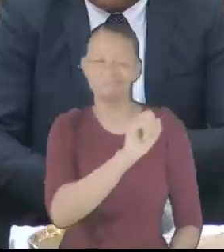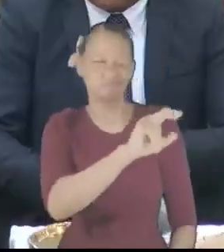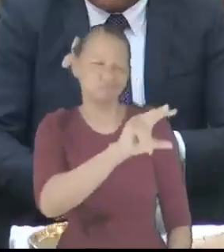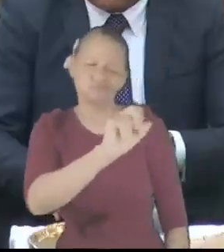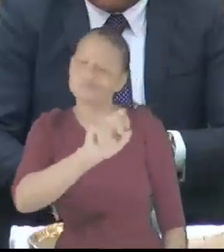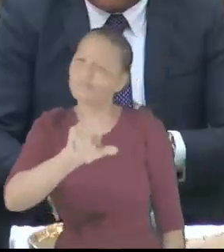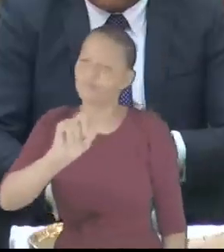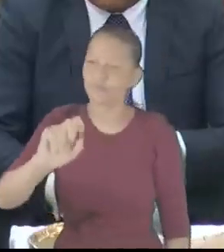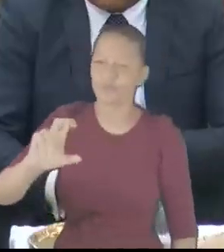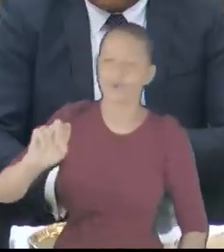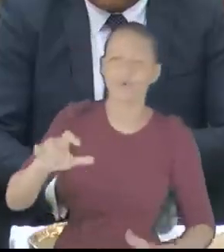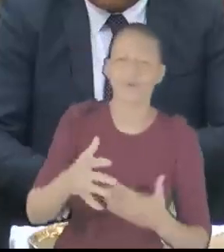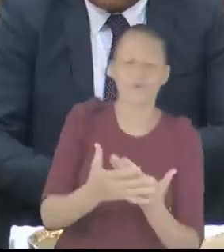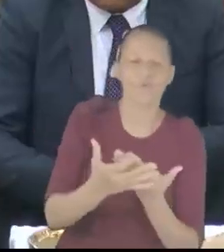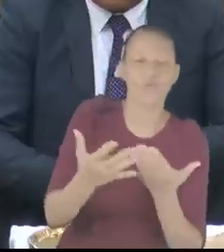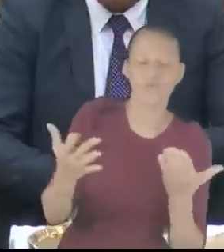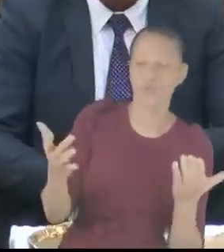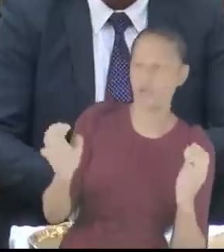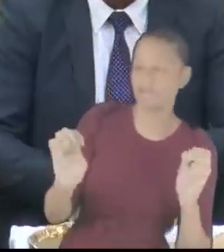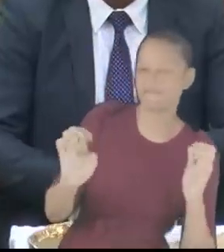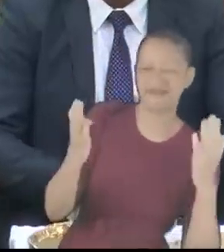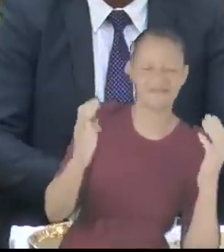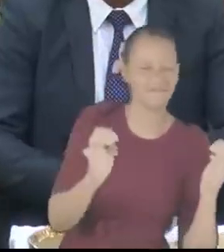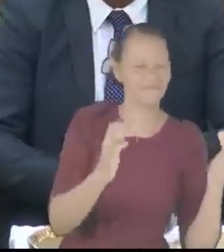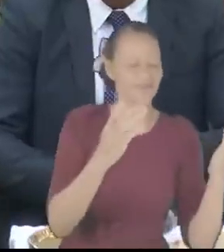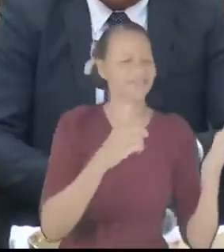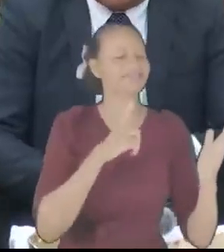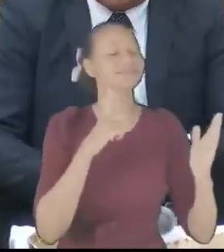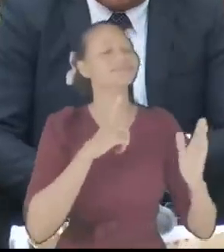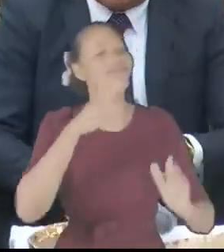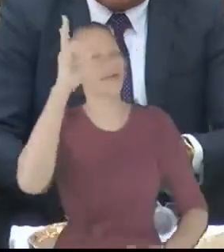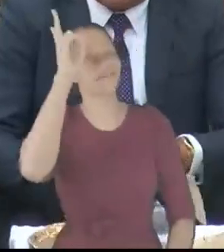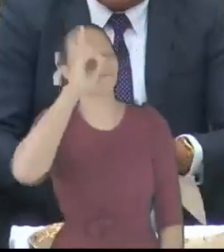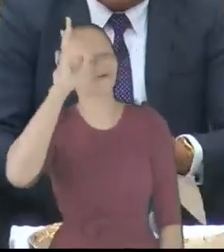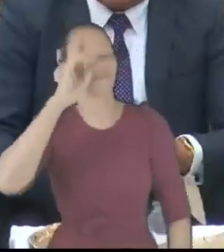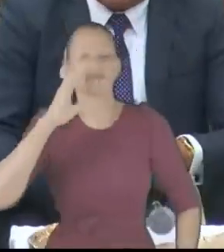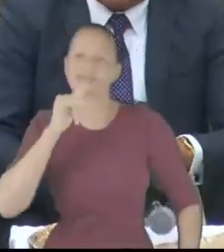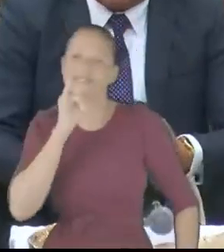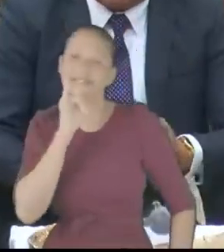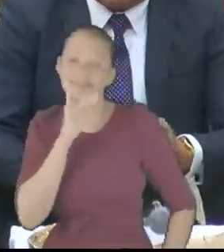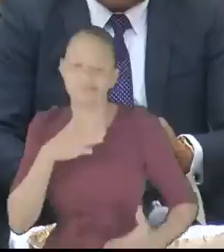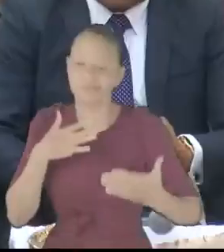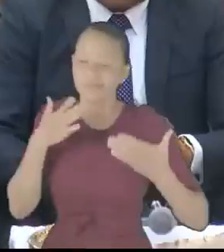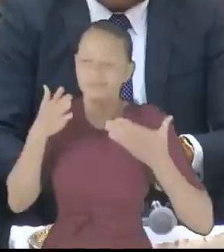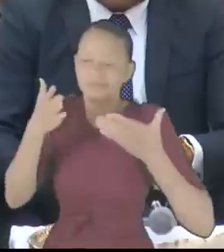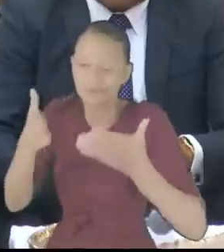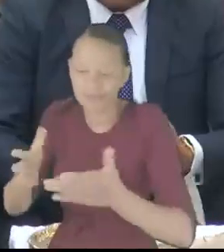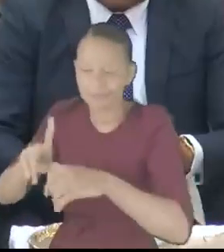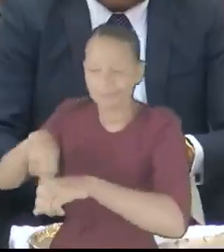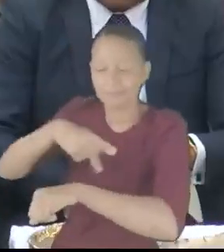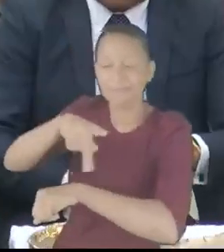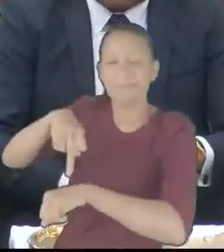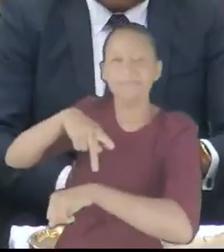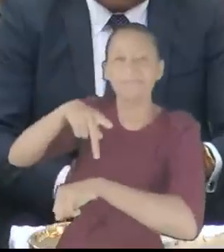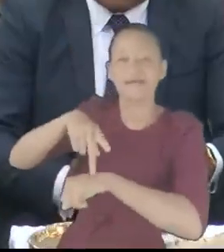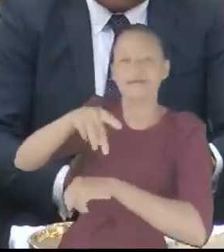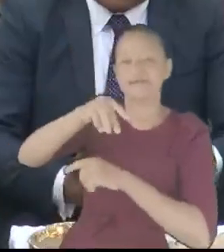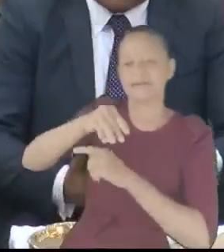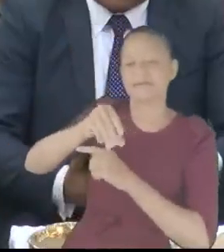eventos, os grandes vultos, eles têm um memorial. Se você chegar aqui na Praça dos